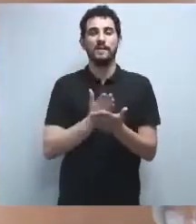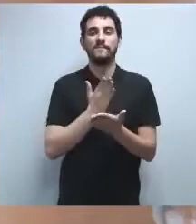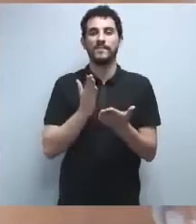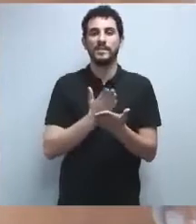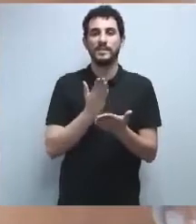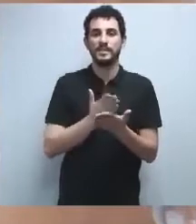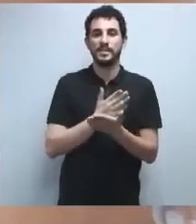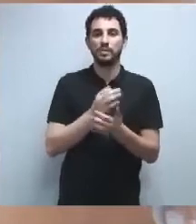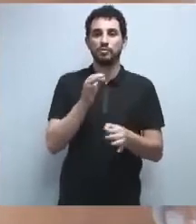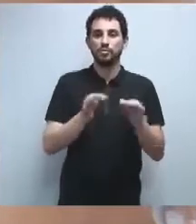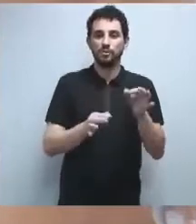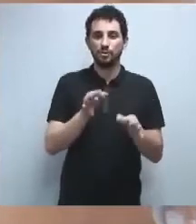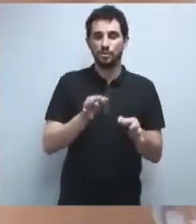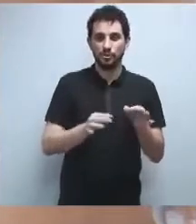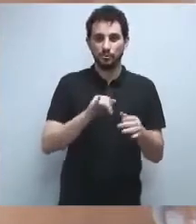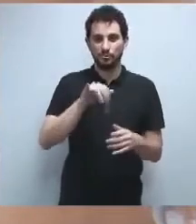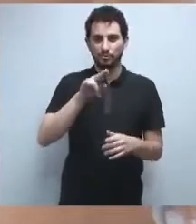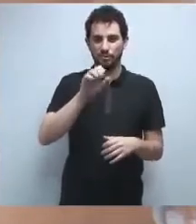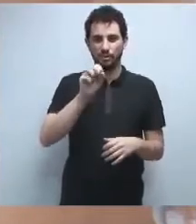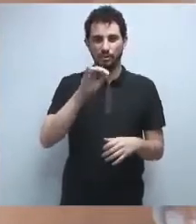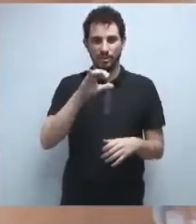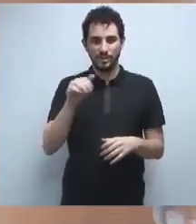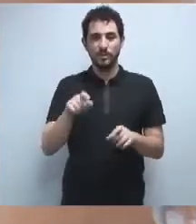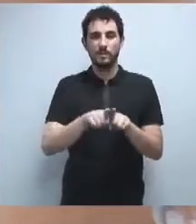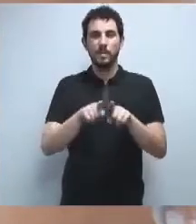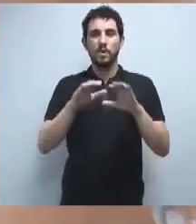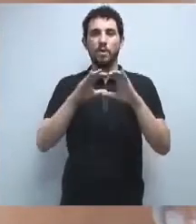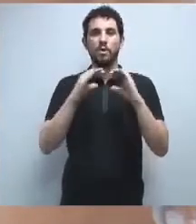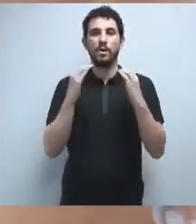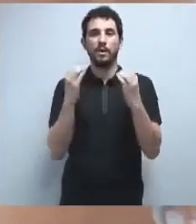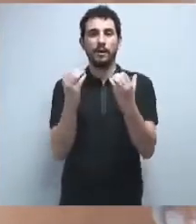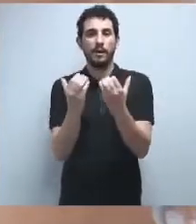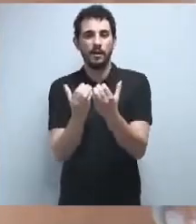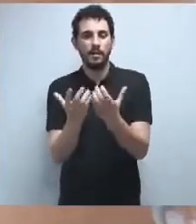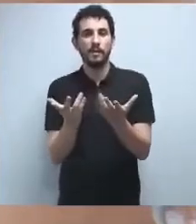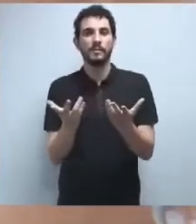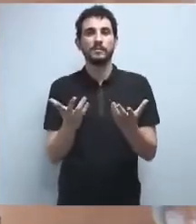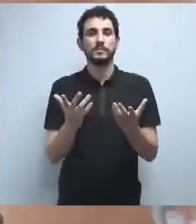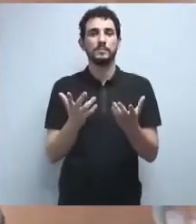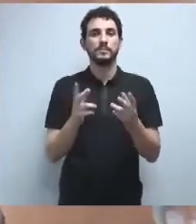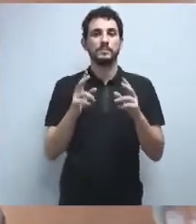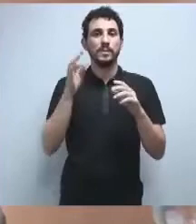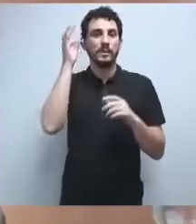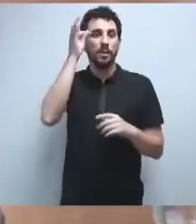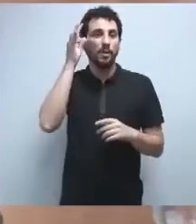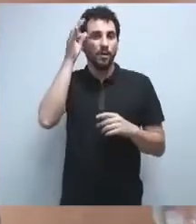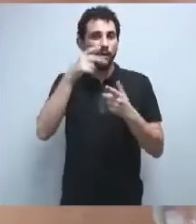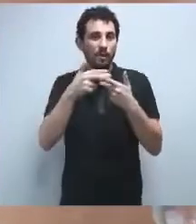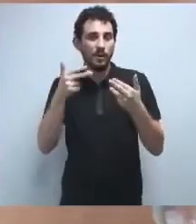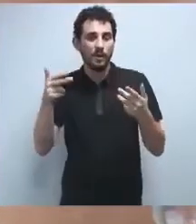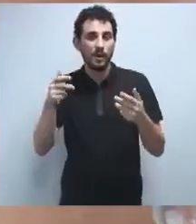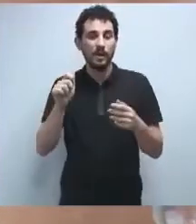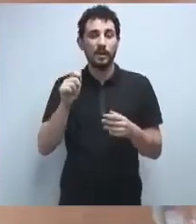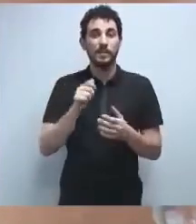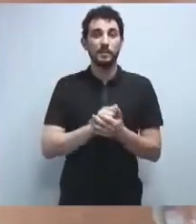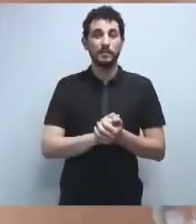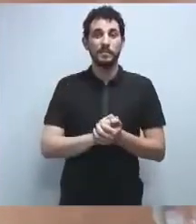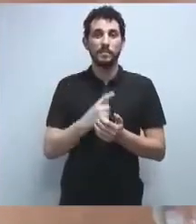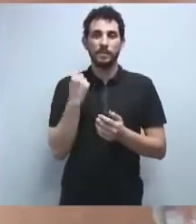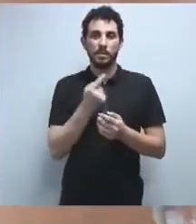os congressos de teses que a associação é que fazia